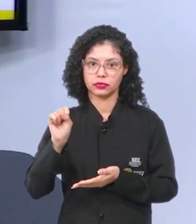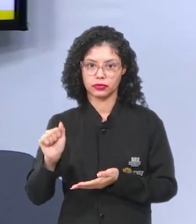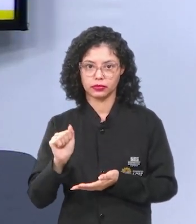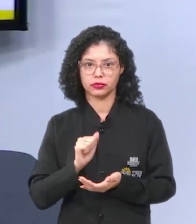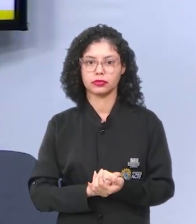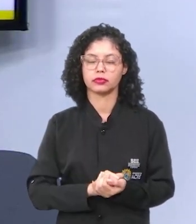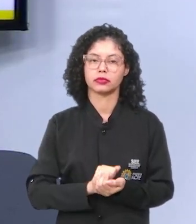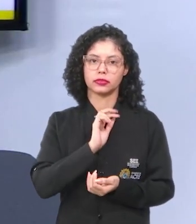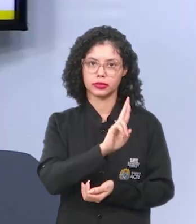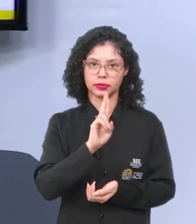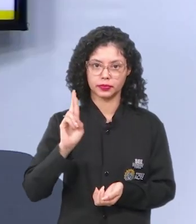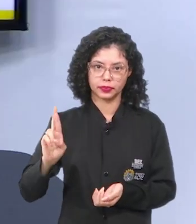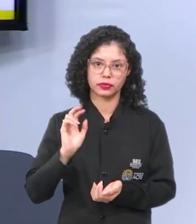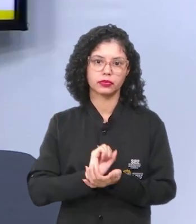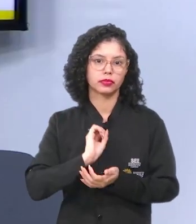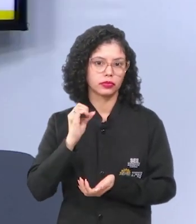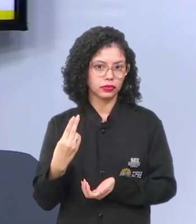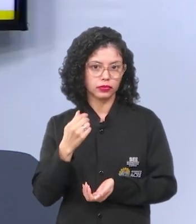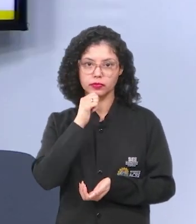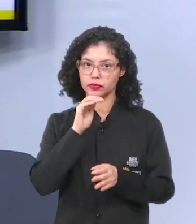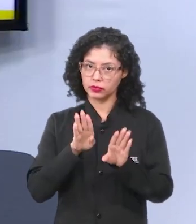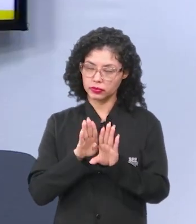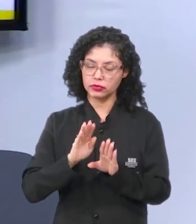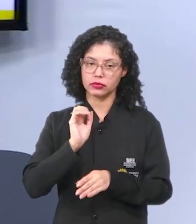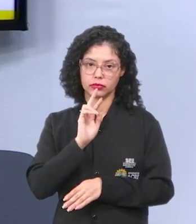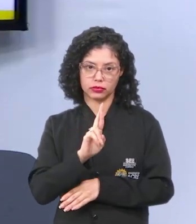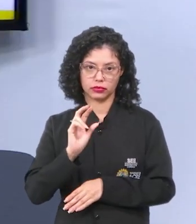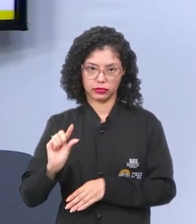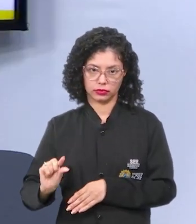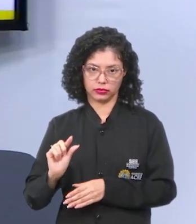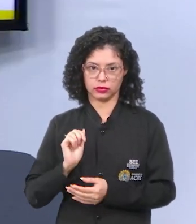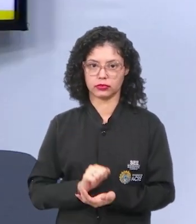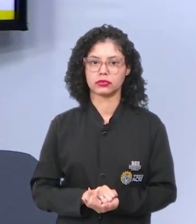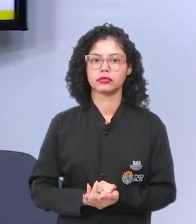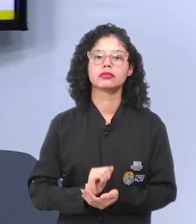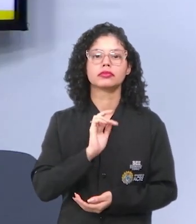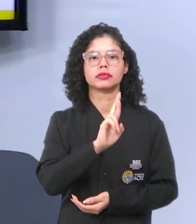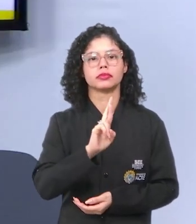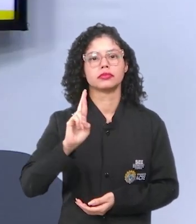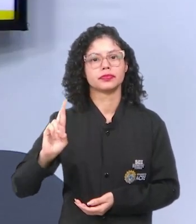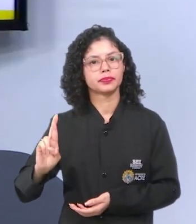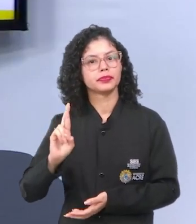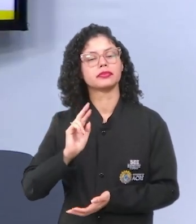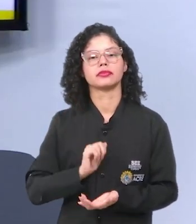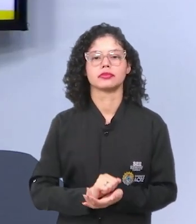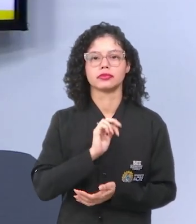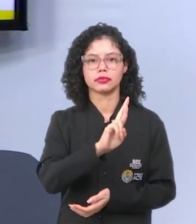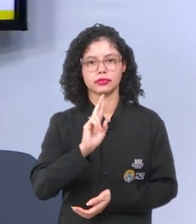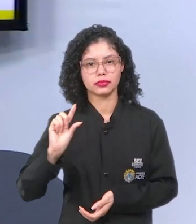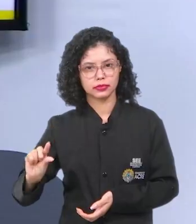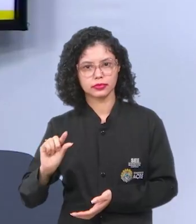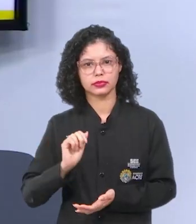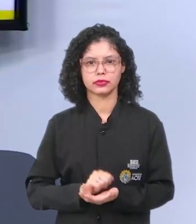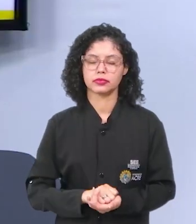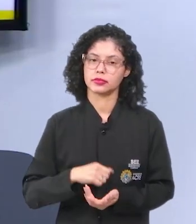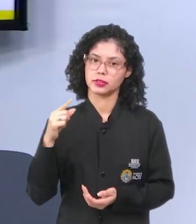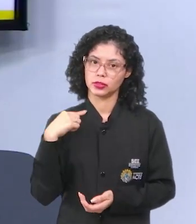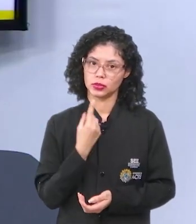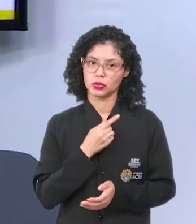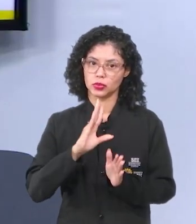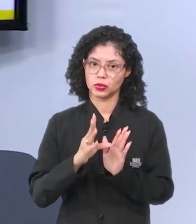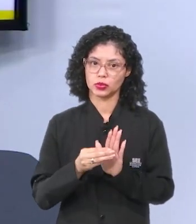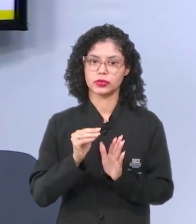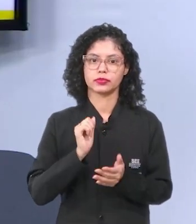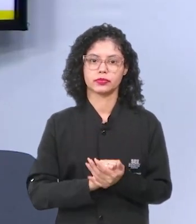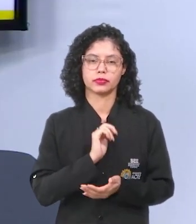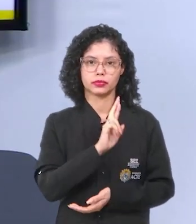Rzão ou Rzão, Rzinho. Então, para não ficar colocando Rzão, Rzão e Rzão, Rzinho, a gente coloca o quê?